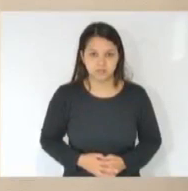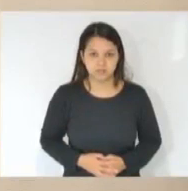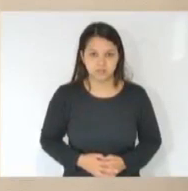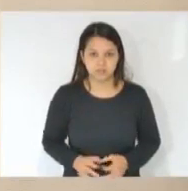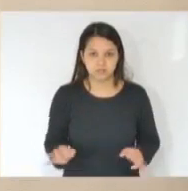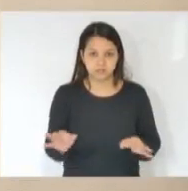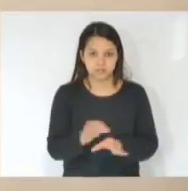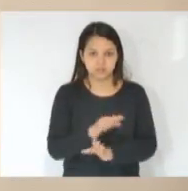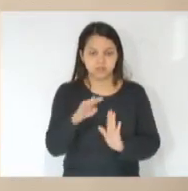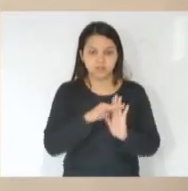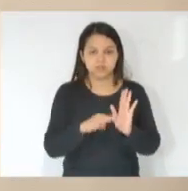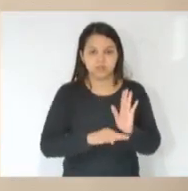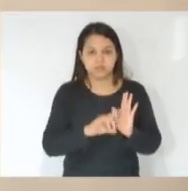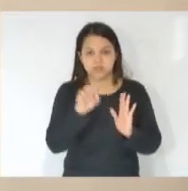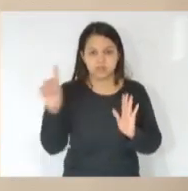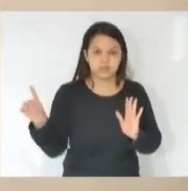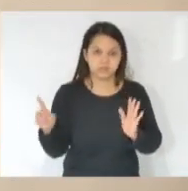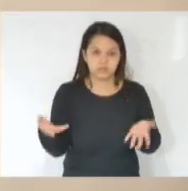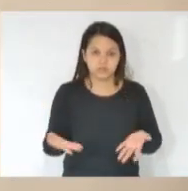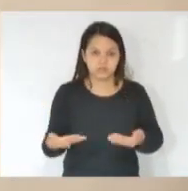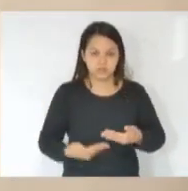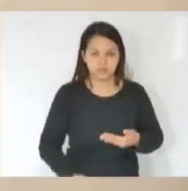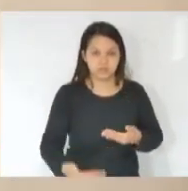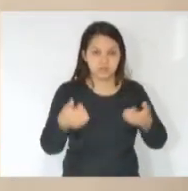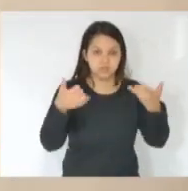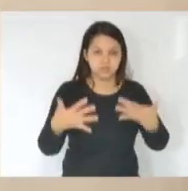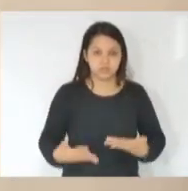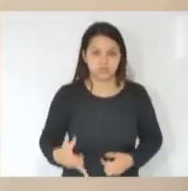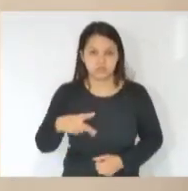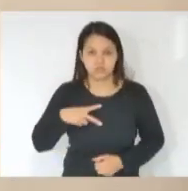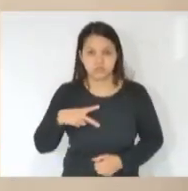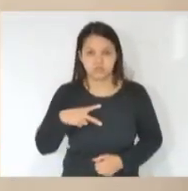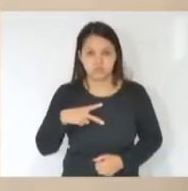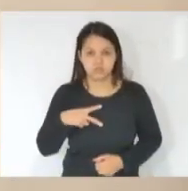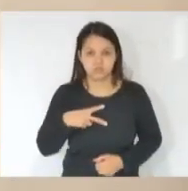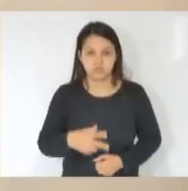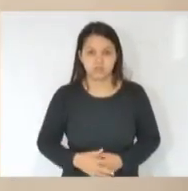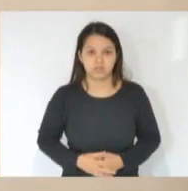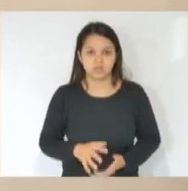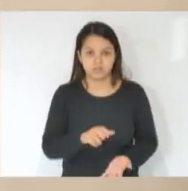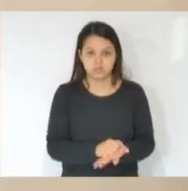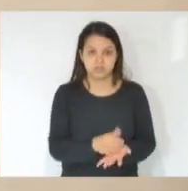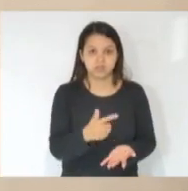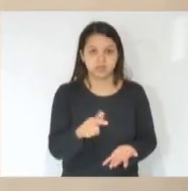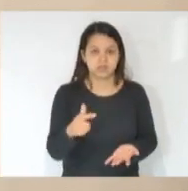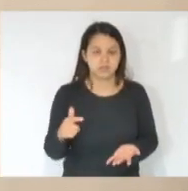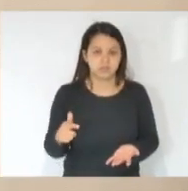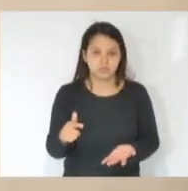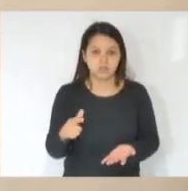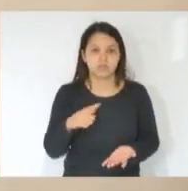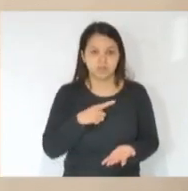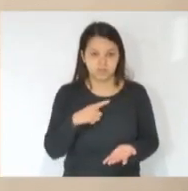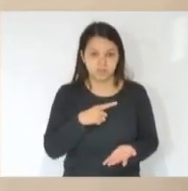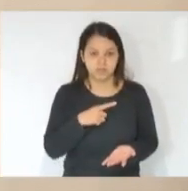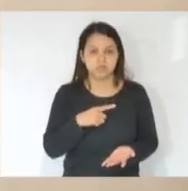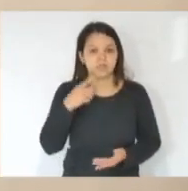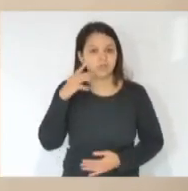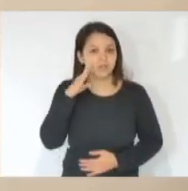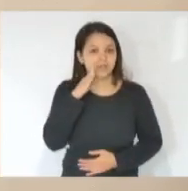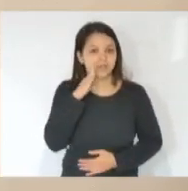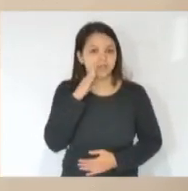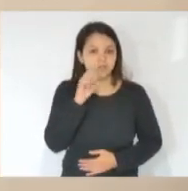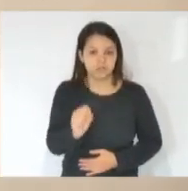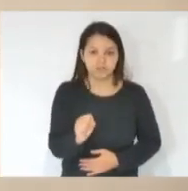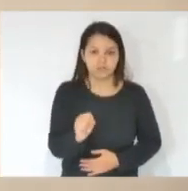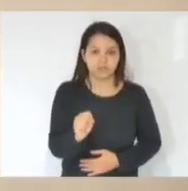Encerrada a ordem do dia, passando para as explicações pessoais, inscrito para falar o senhor deputado Bruno Souza, a quem concedo a palavra